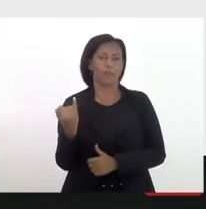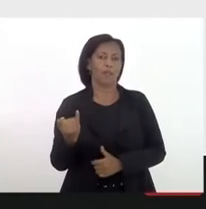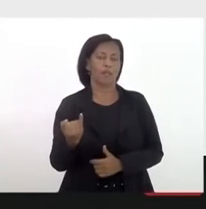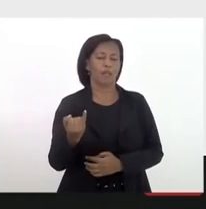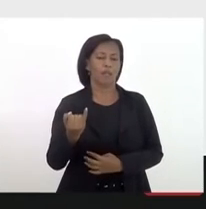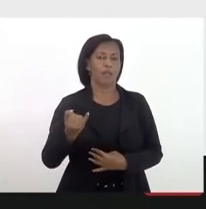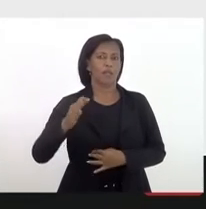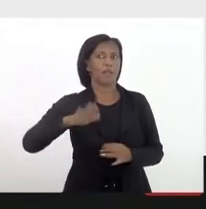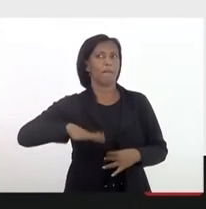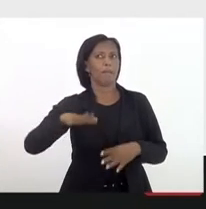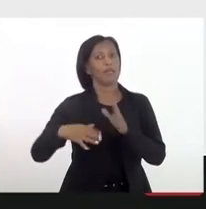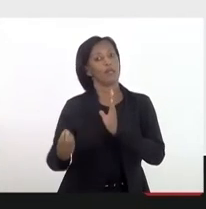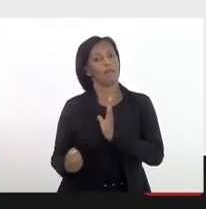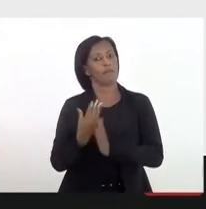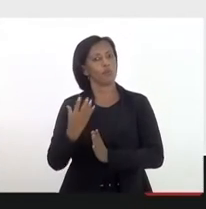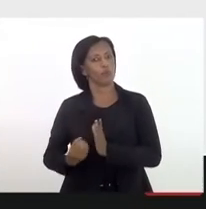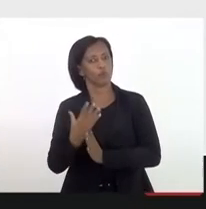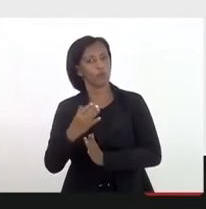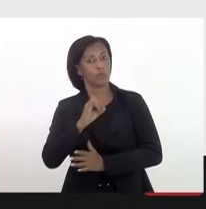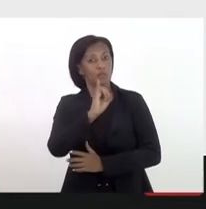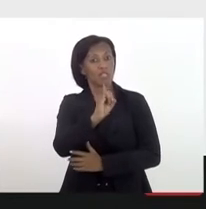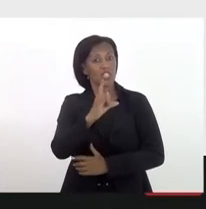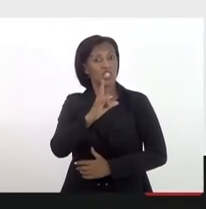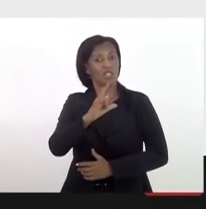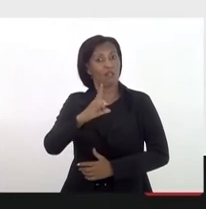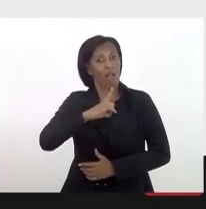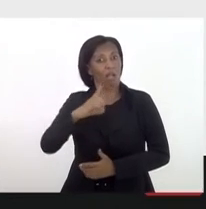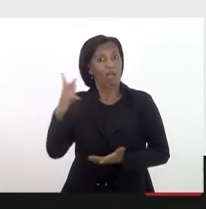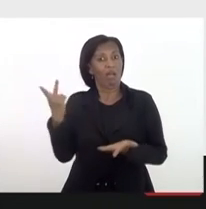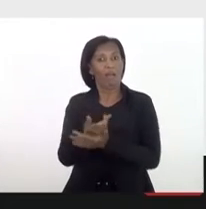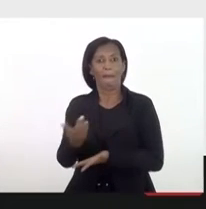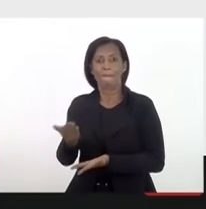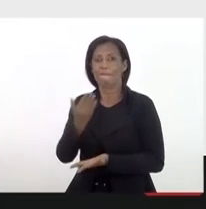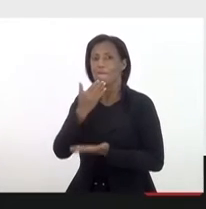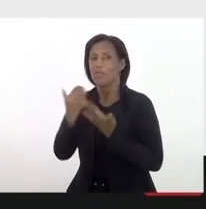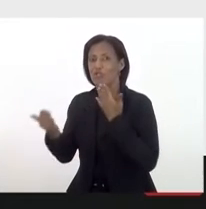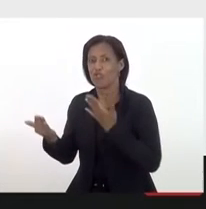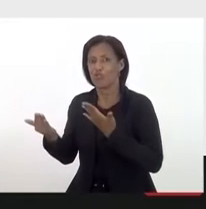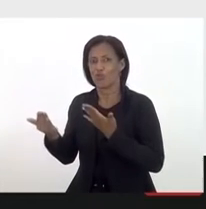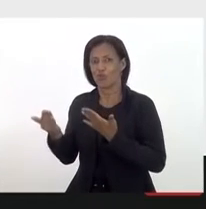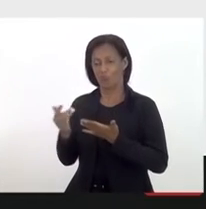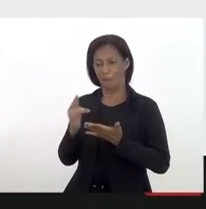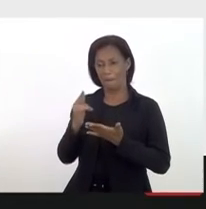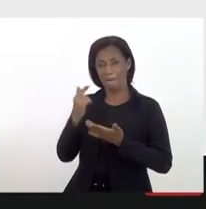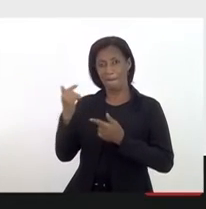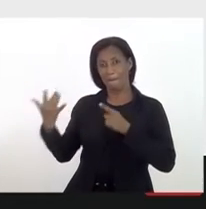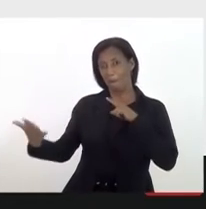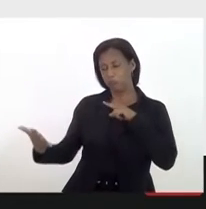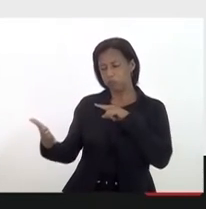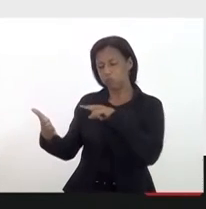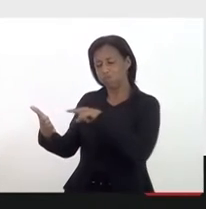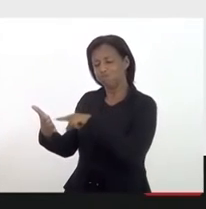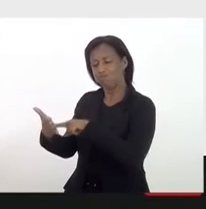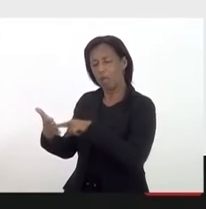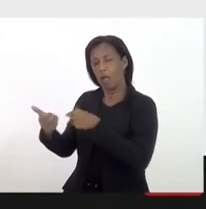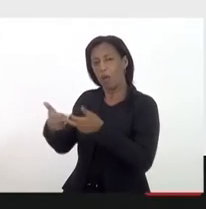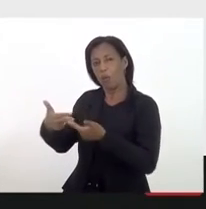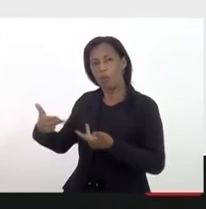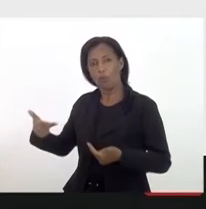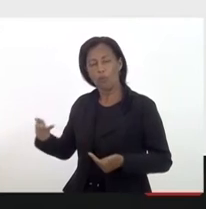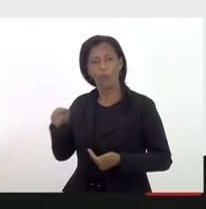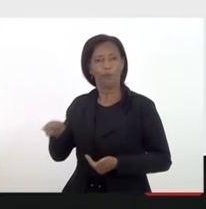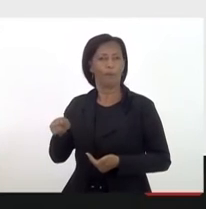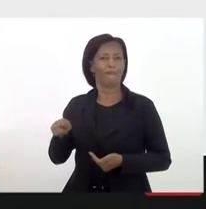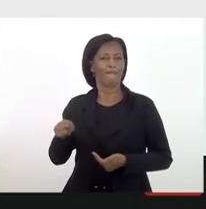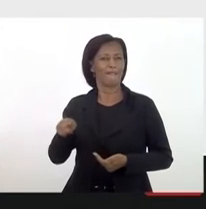portanto, produção no futuro, se houver demanda. Isso é muito importante. Identificar as demandas adequadas tem